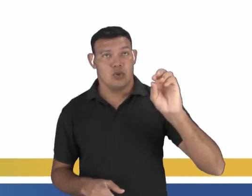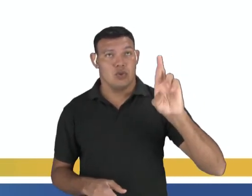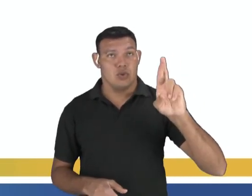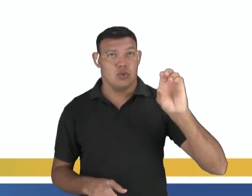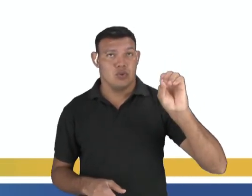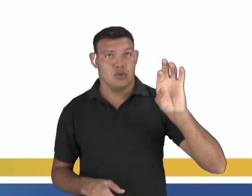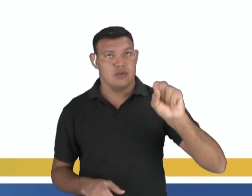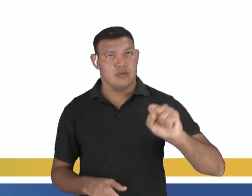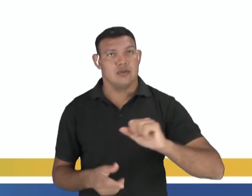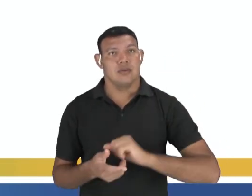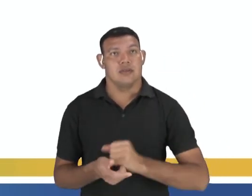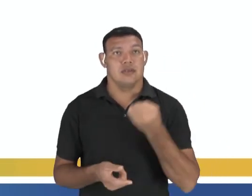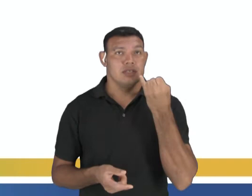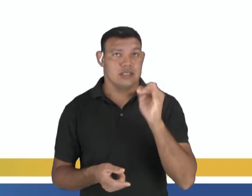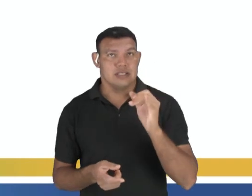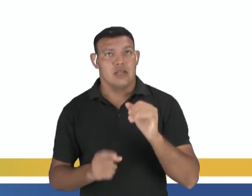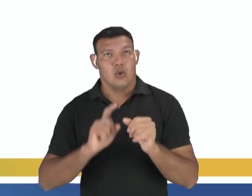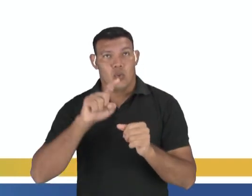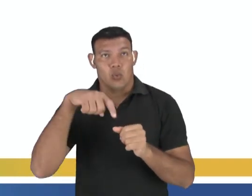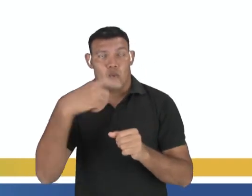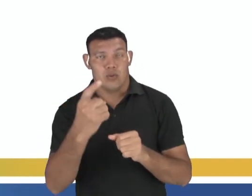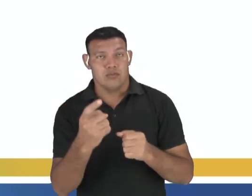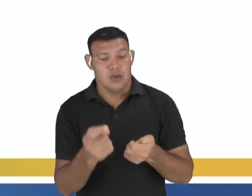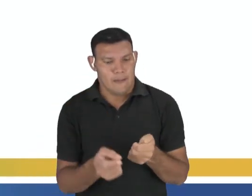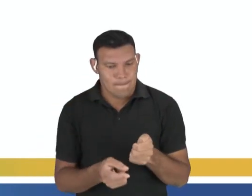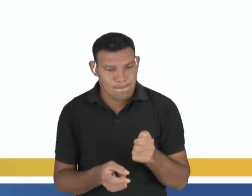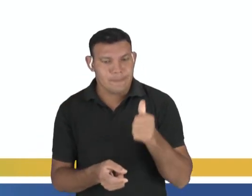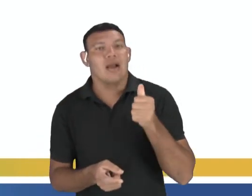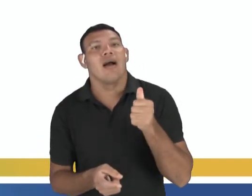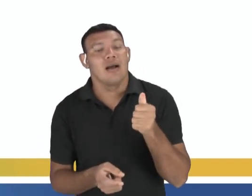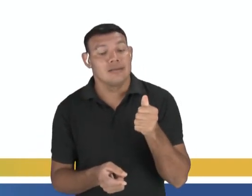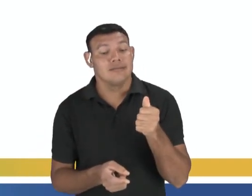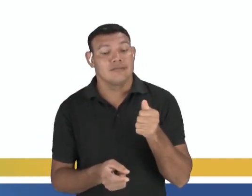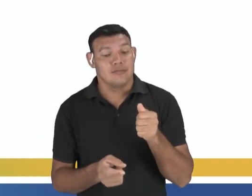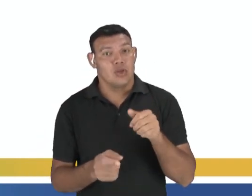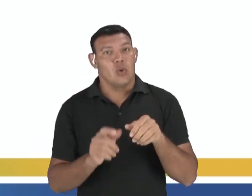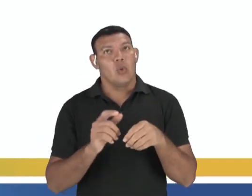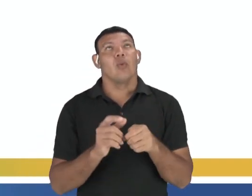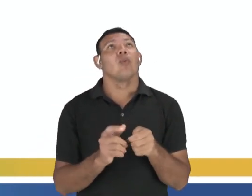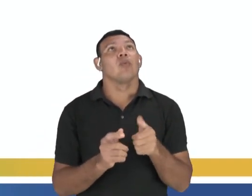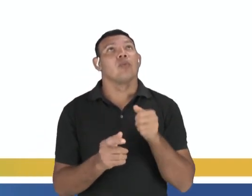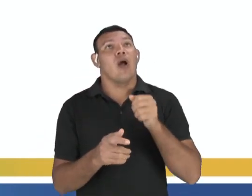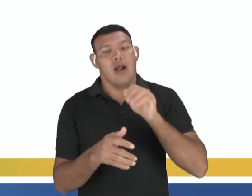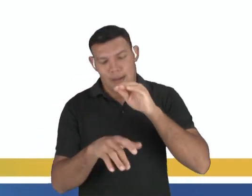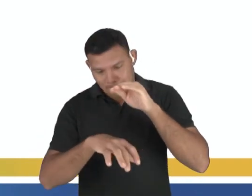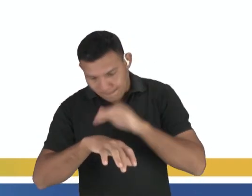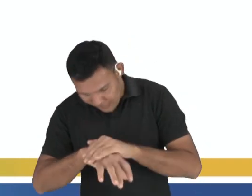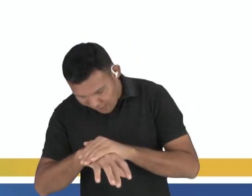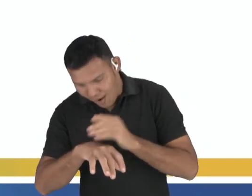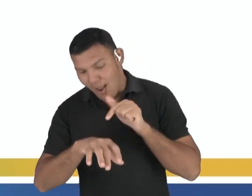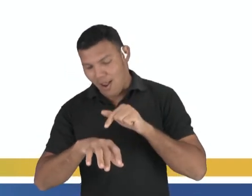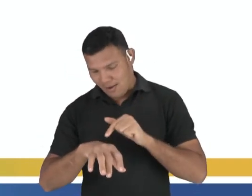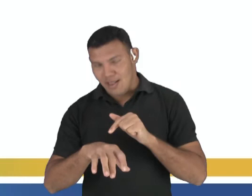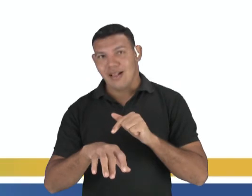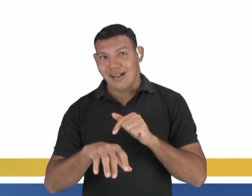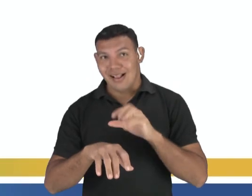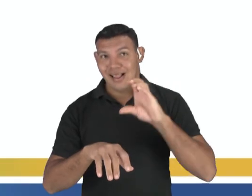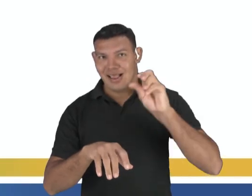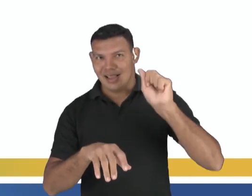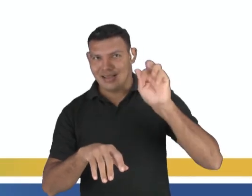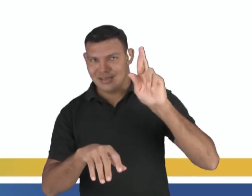o jogo acabou. Ana venceu. Por quê? Porque ela vai ter visto pela primeira vez 4 caras,